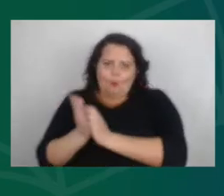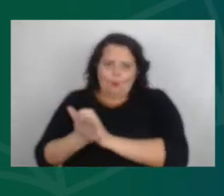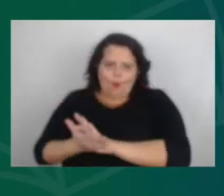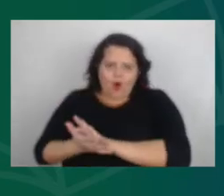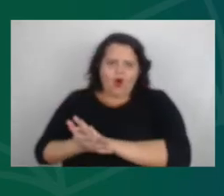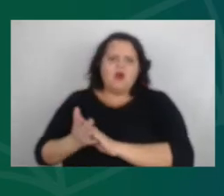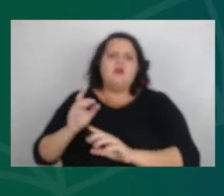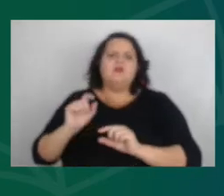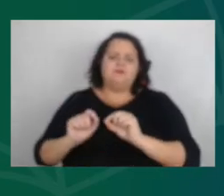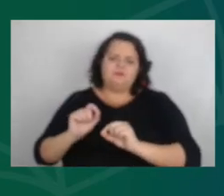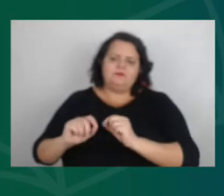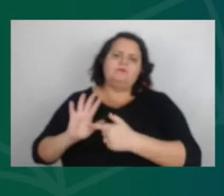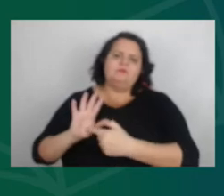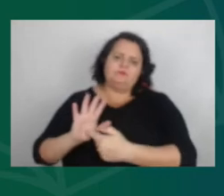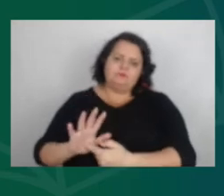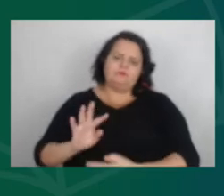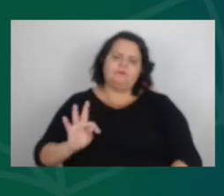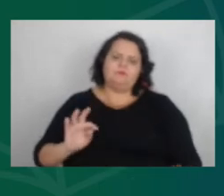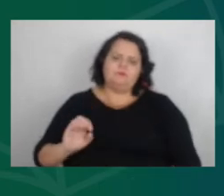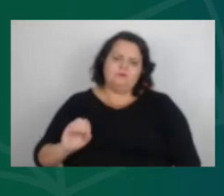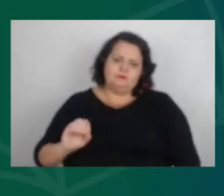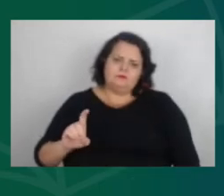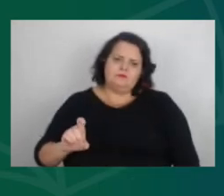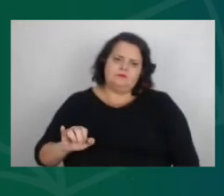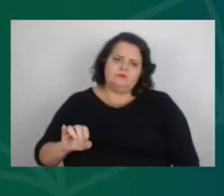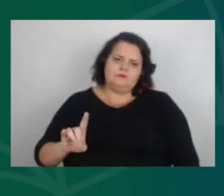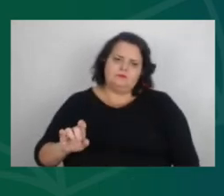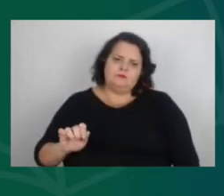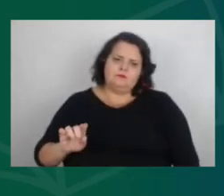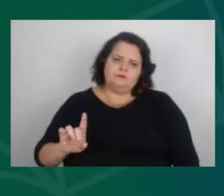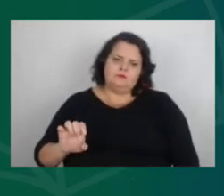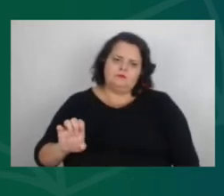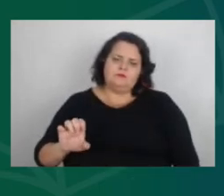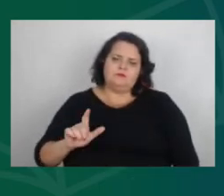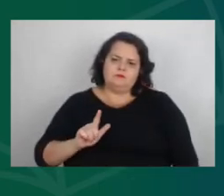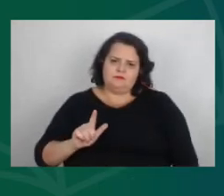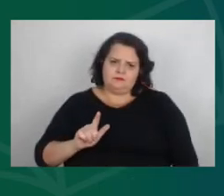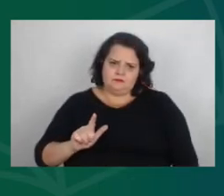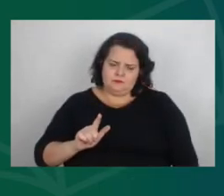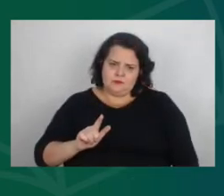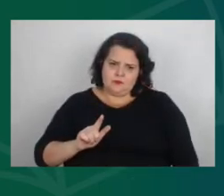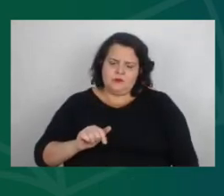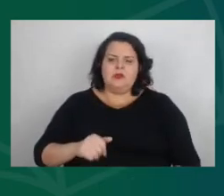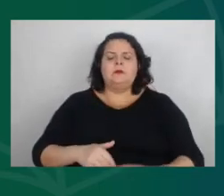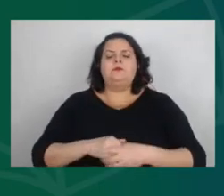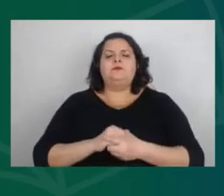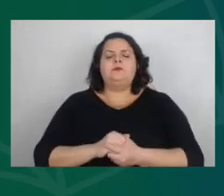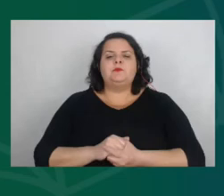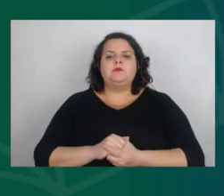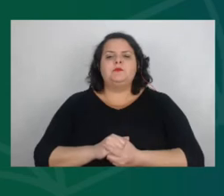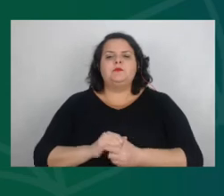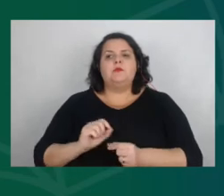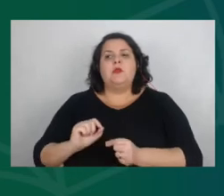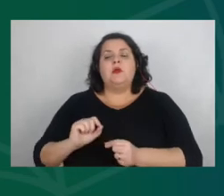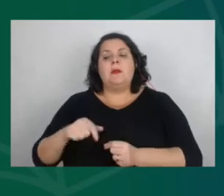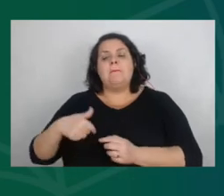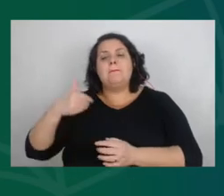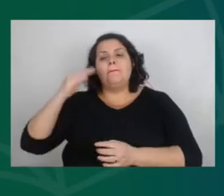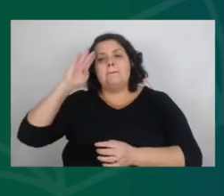uma interferência aqui na fase do ciclo celular, especialmente na fase G1, né, que é uma fase pré-mitótica ali, do